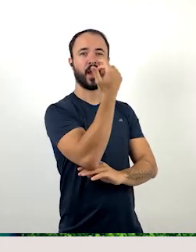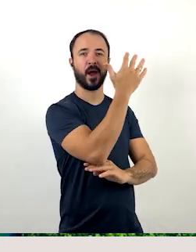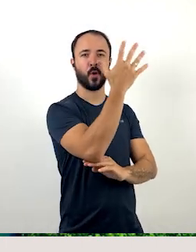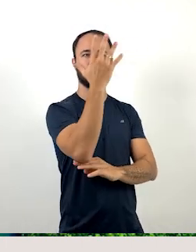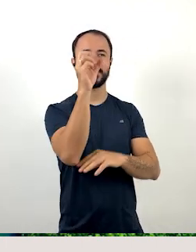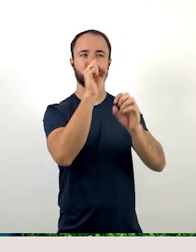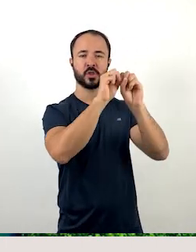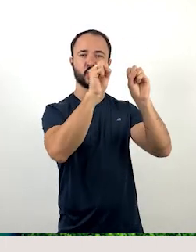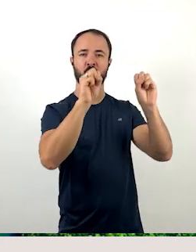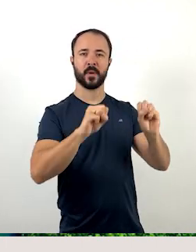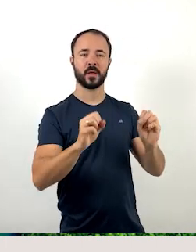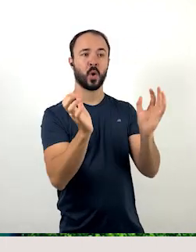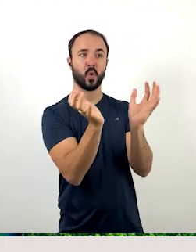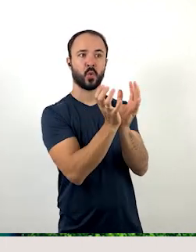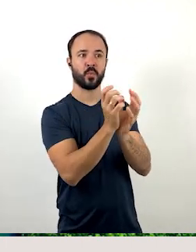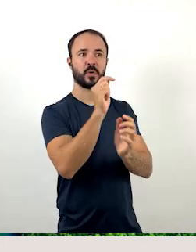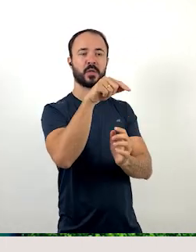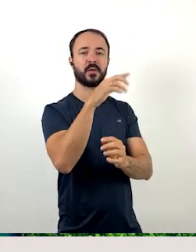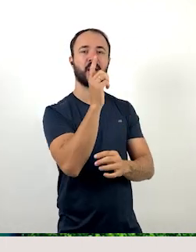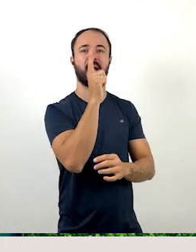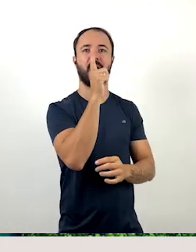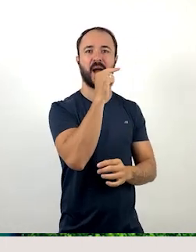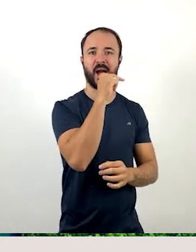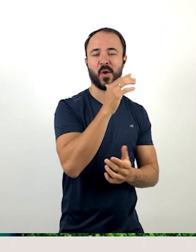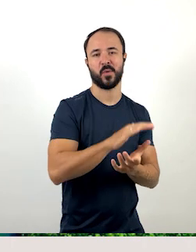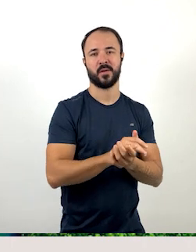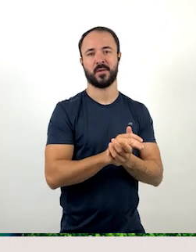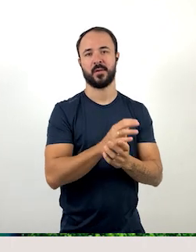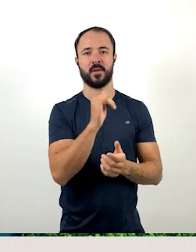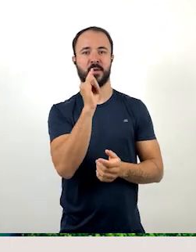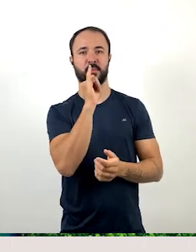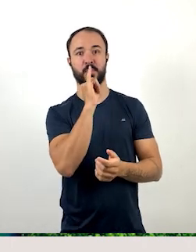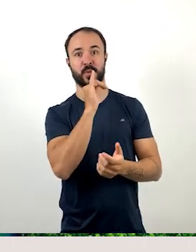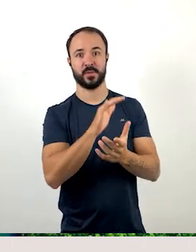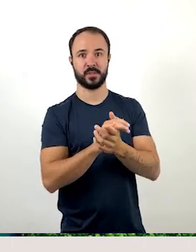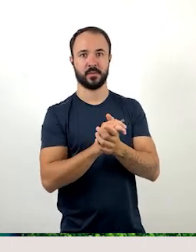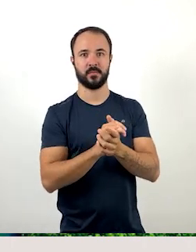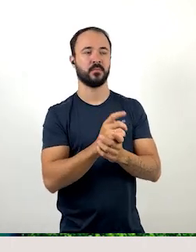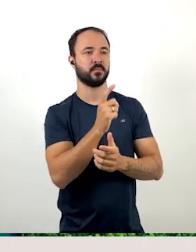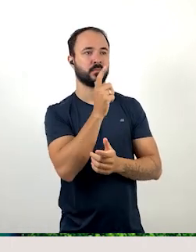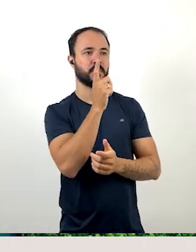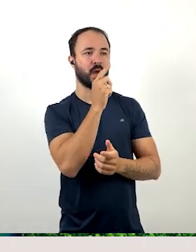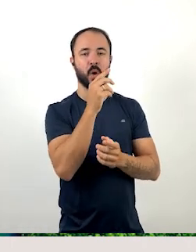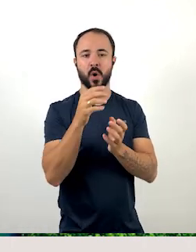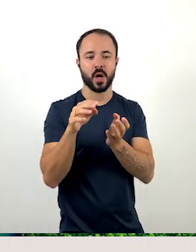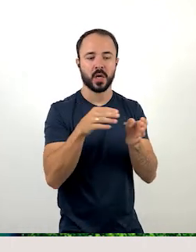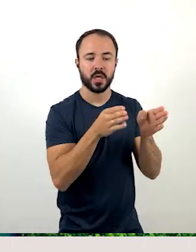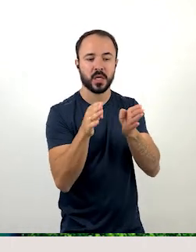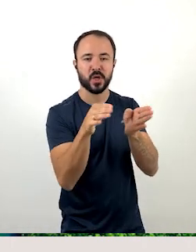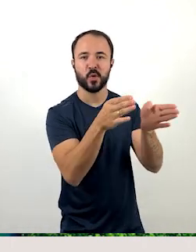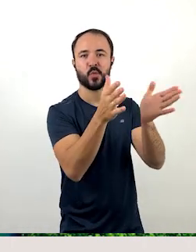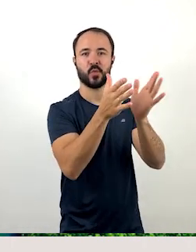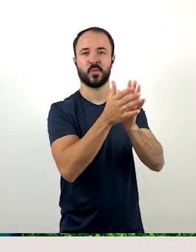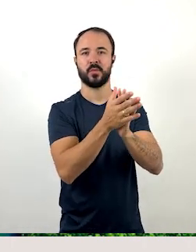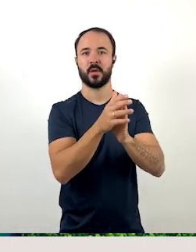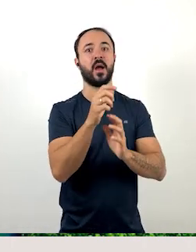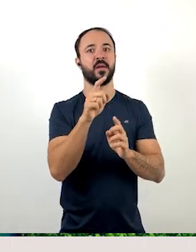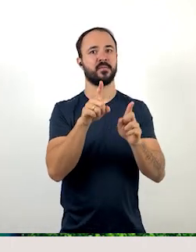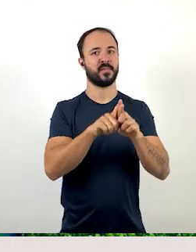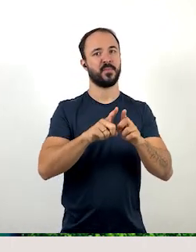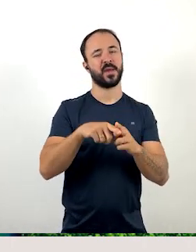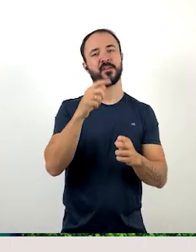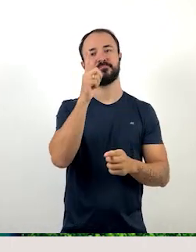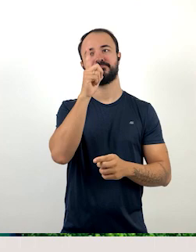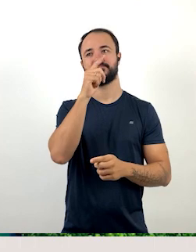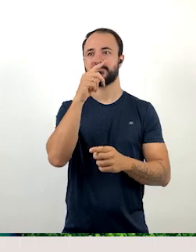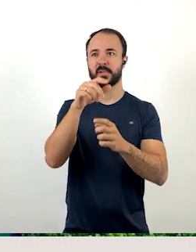ecossistemas aquáticos. Como exemplo, nós temos os de água doce, lagos, mangues e rios, e também os de